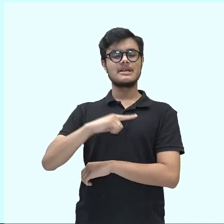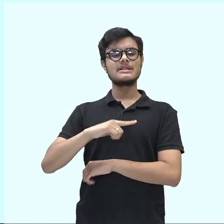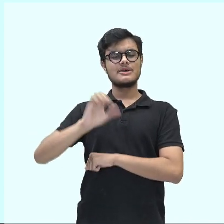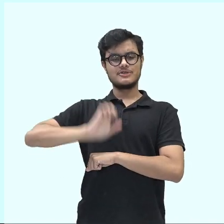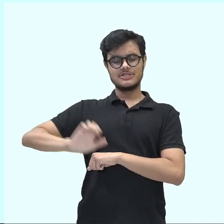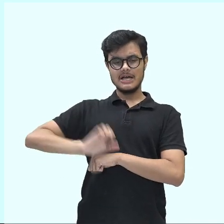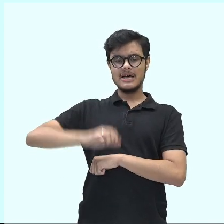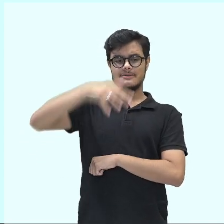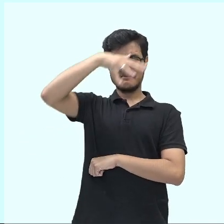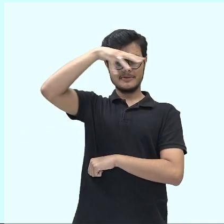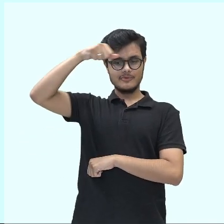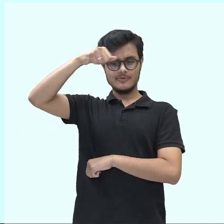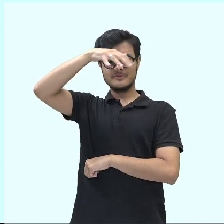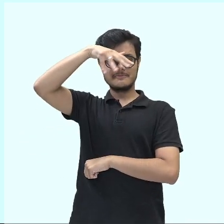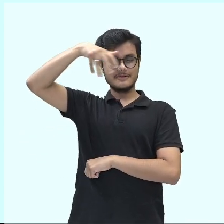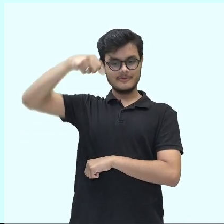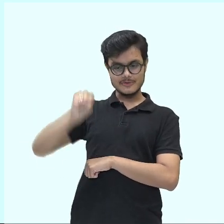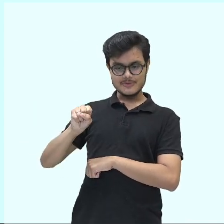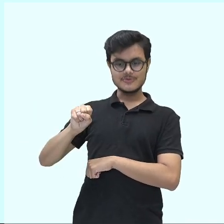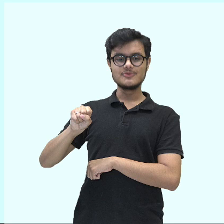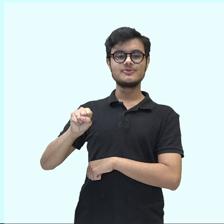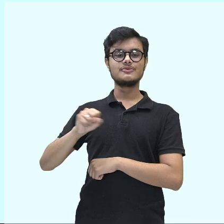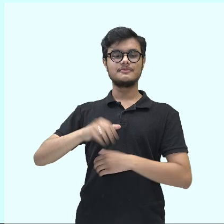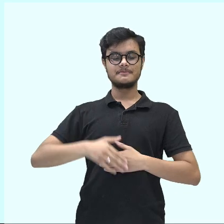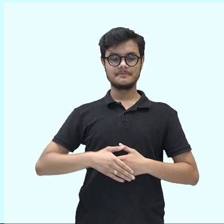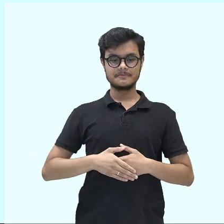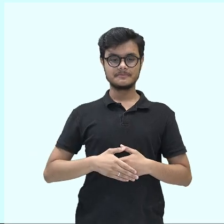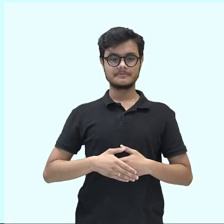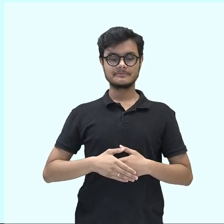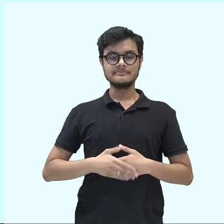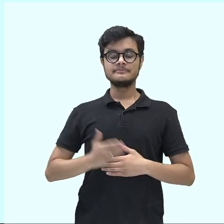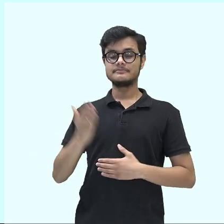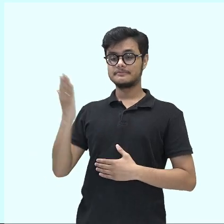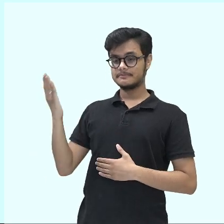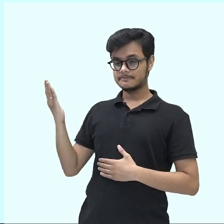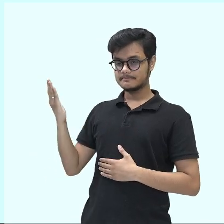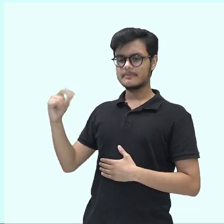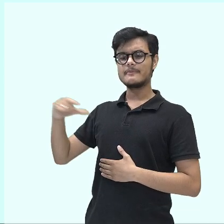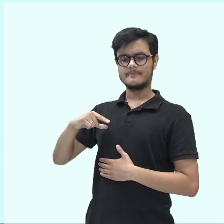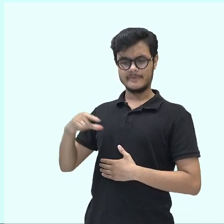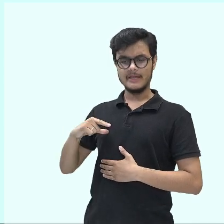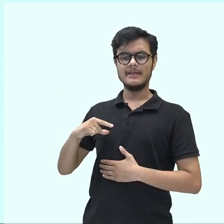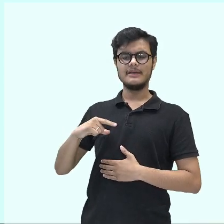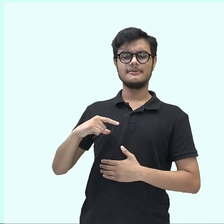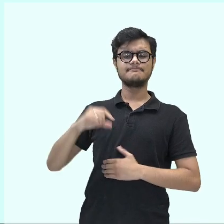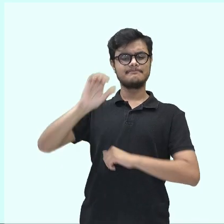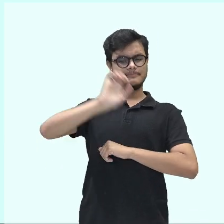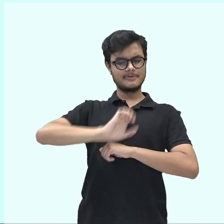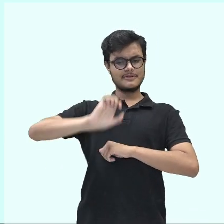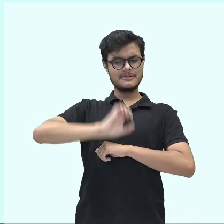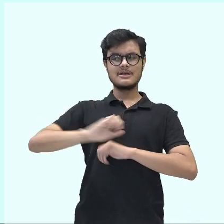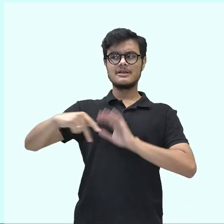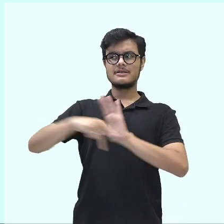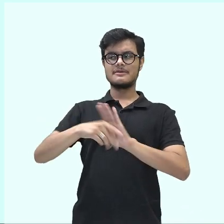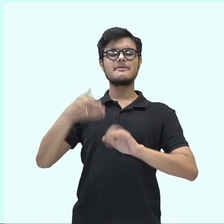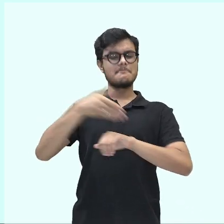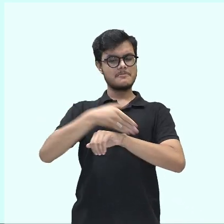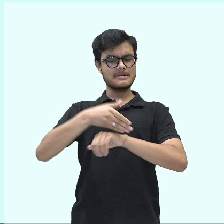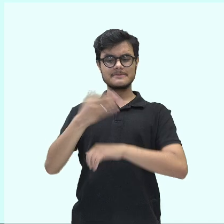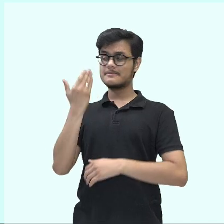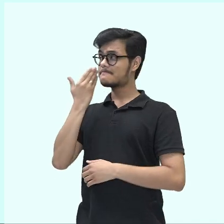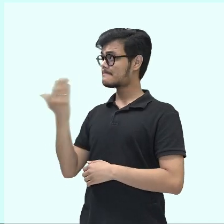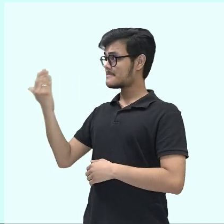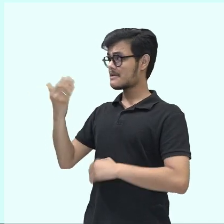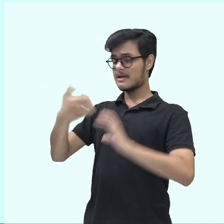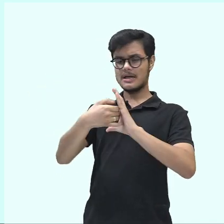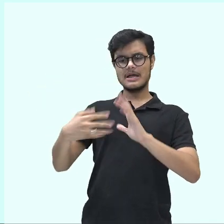Mato Grosso do Sul. Então aqui nós temos todos os estados que fazem parte e algumas características, né,